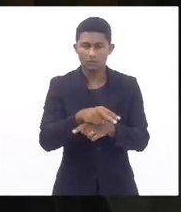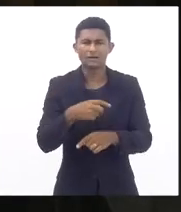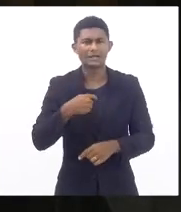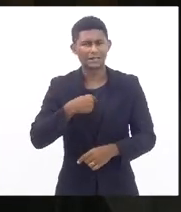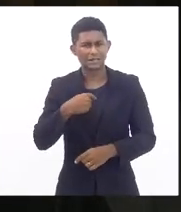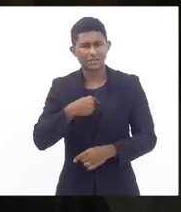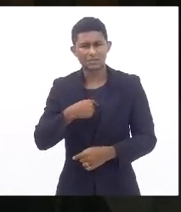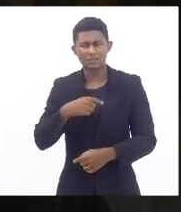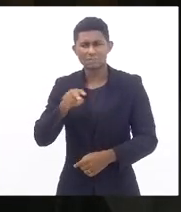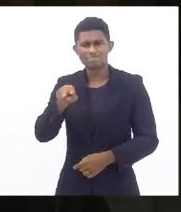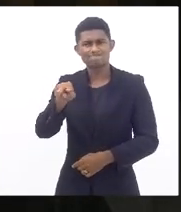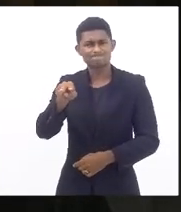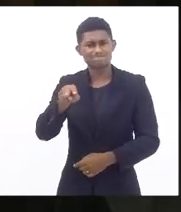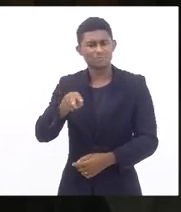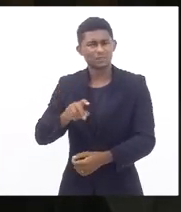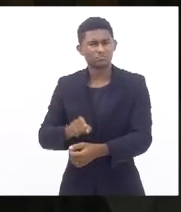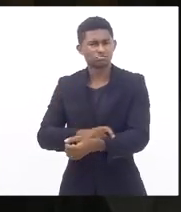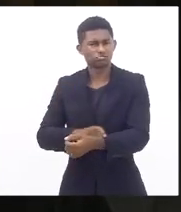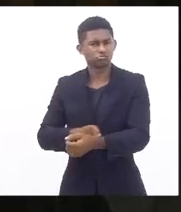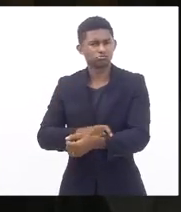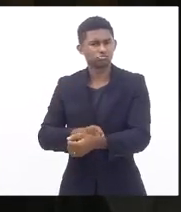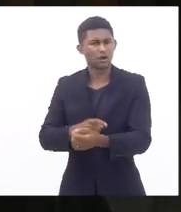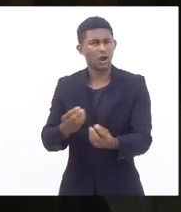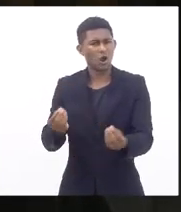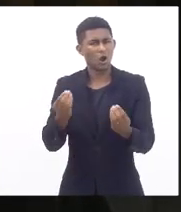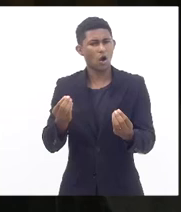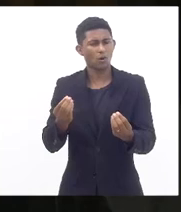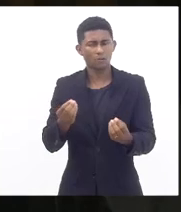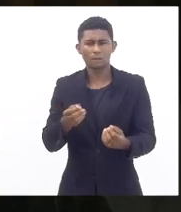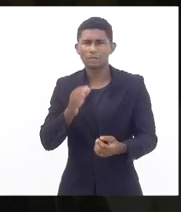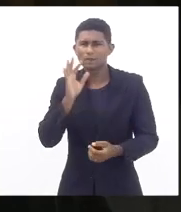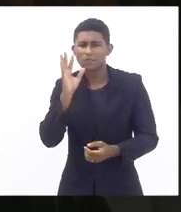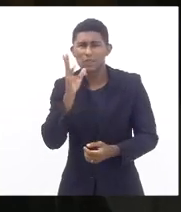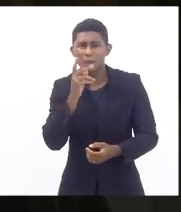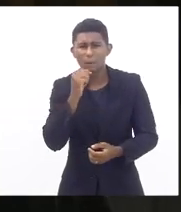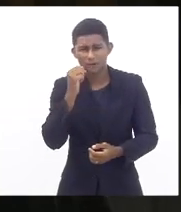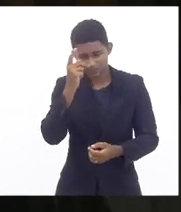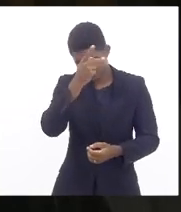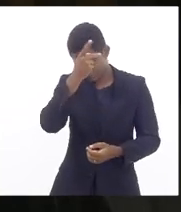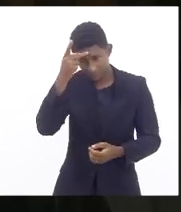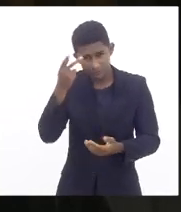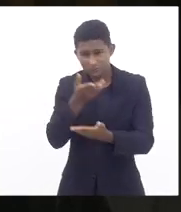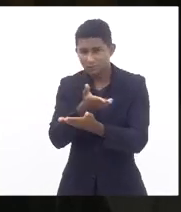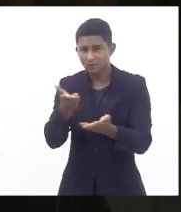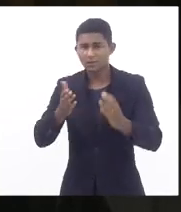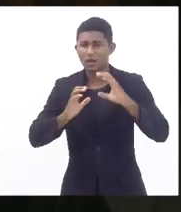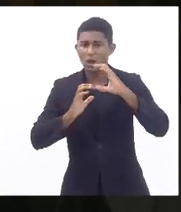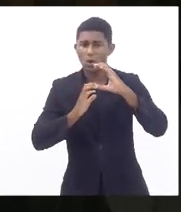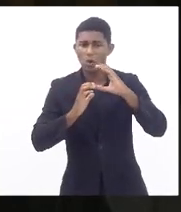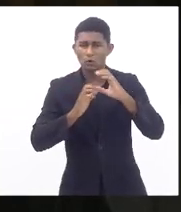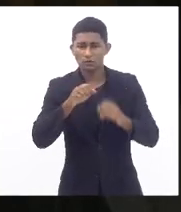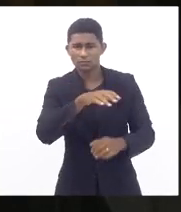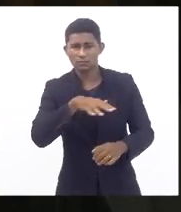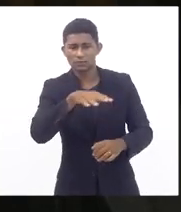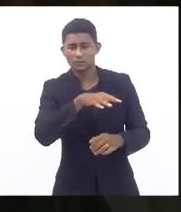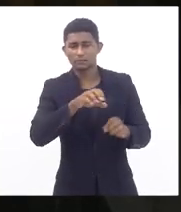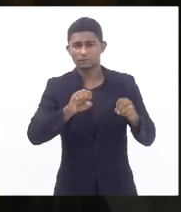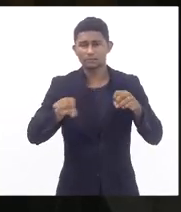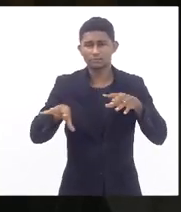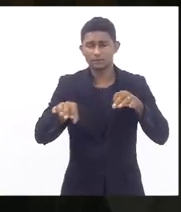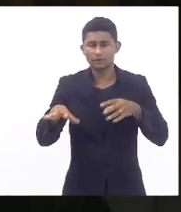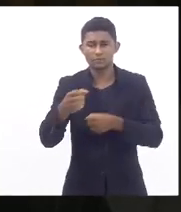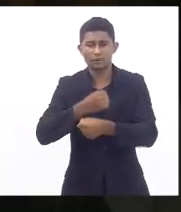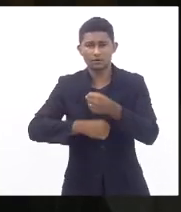indignado com a demora para que profissionais de educação sejam convocados nos concursos que foram feitos em 2013